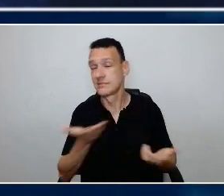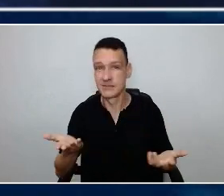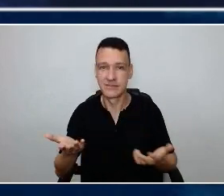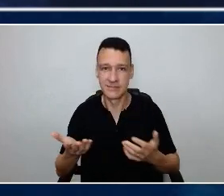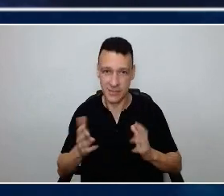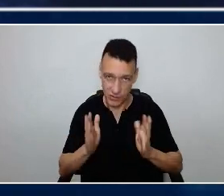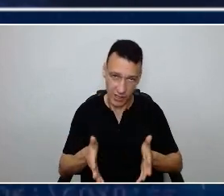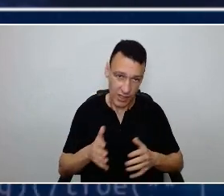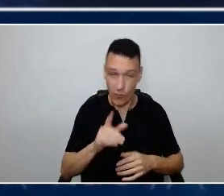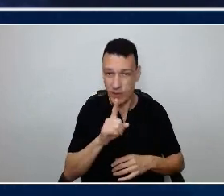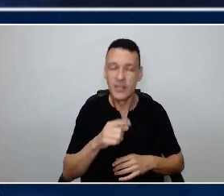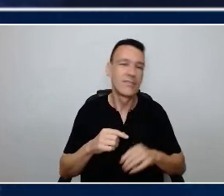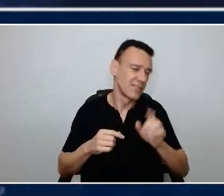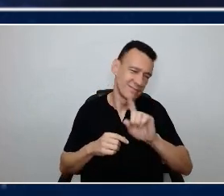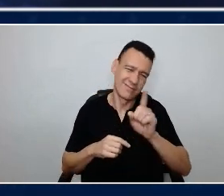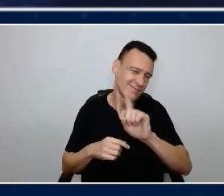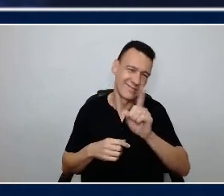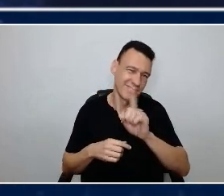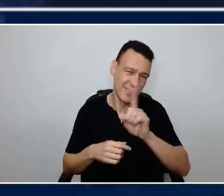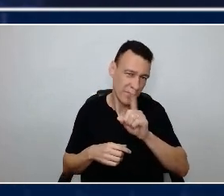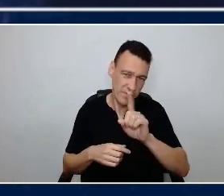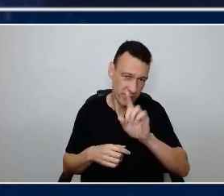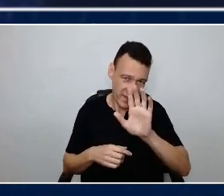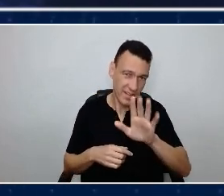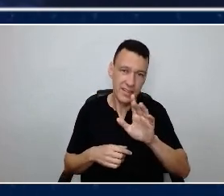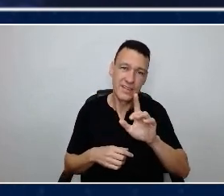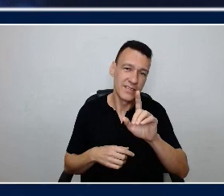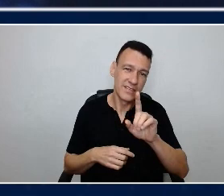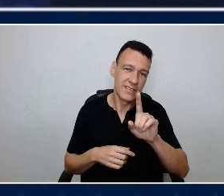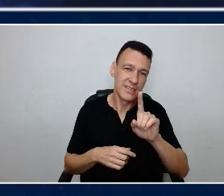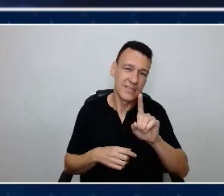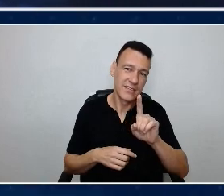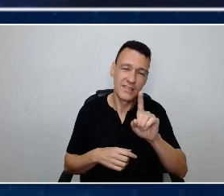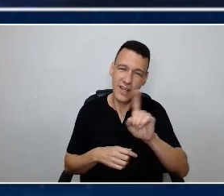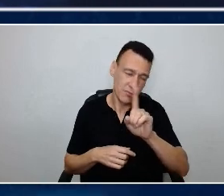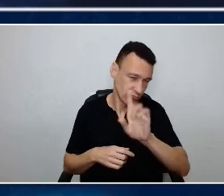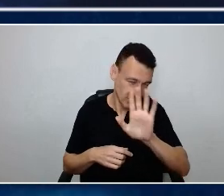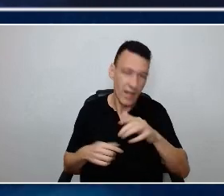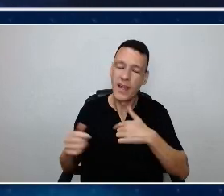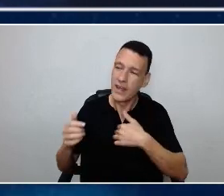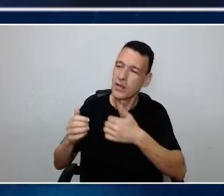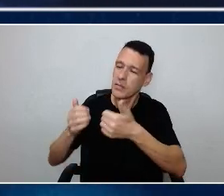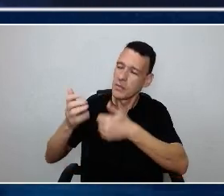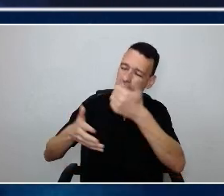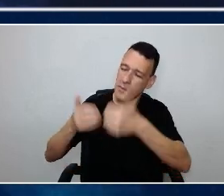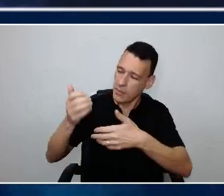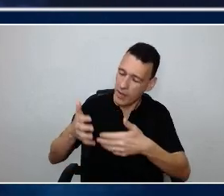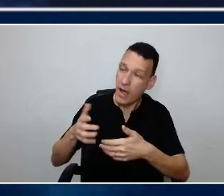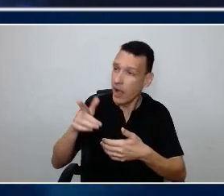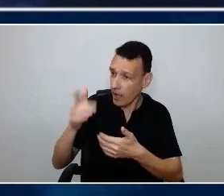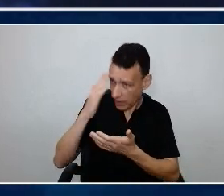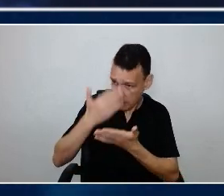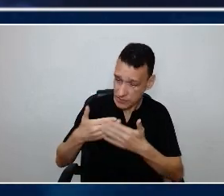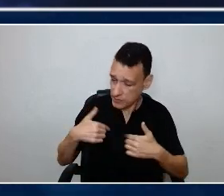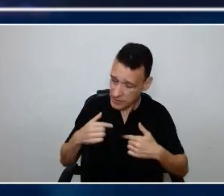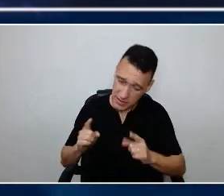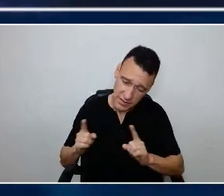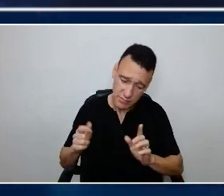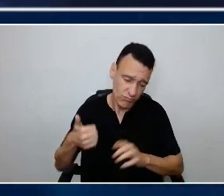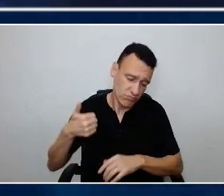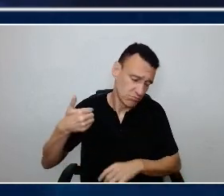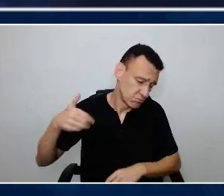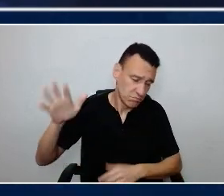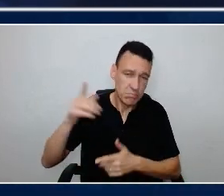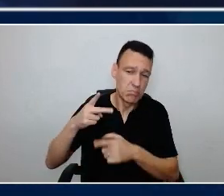pessoa não me leva a sério is tem a ver mais com ela do que comigo Legal boa é isso mesmo é isso mesmo